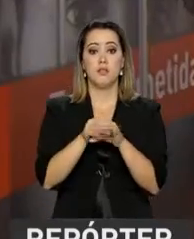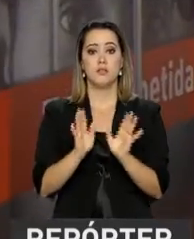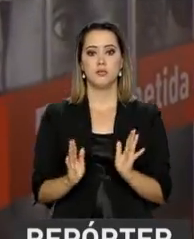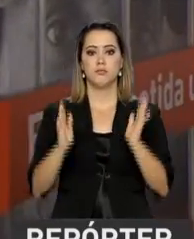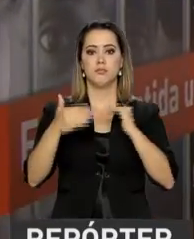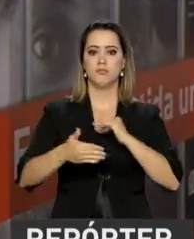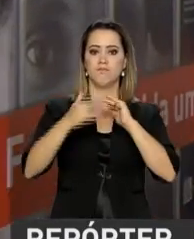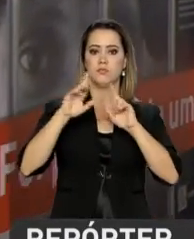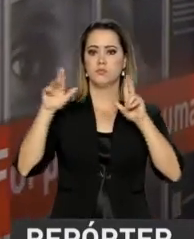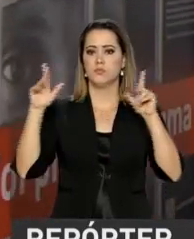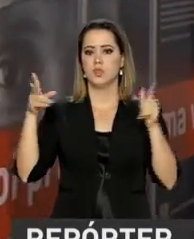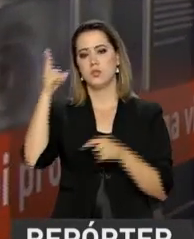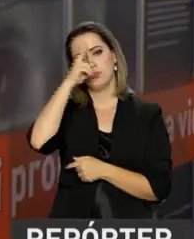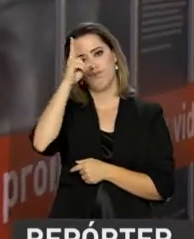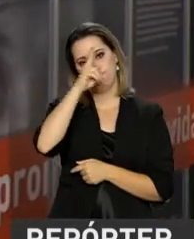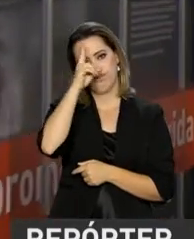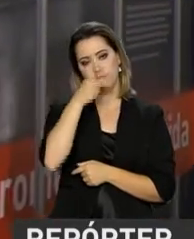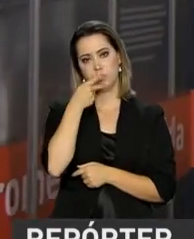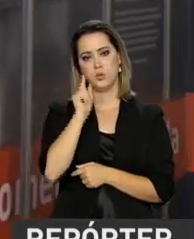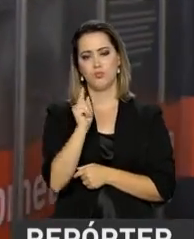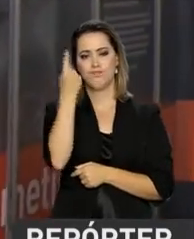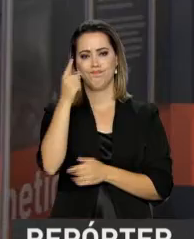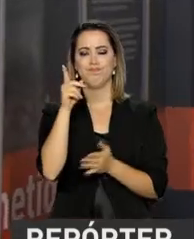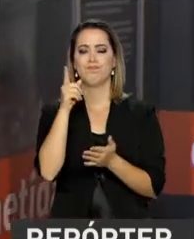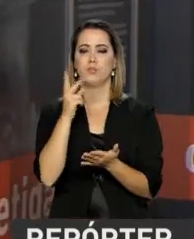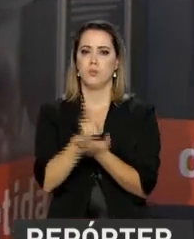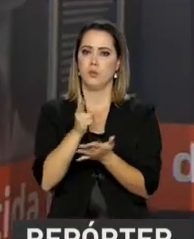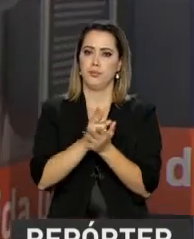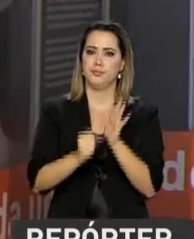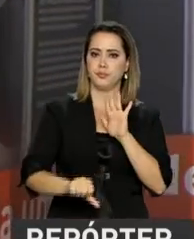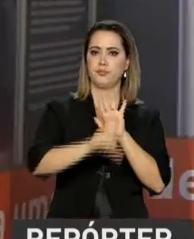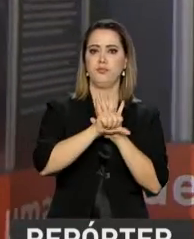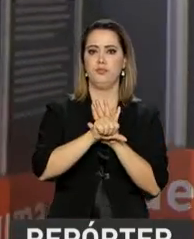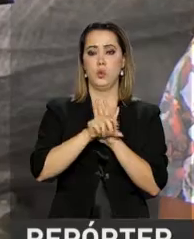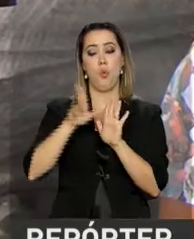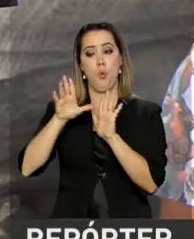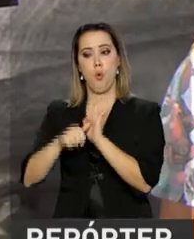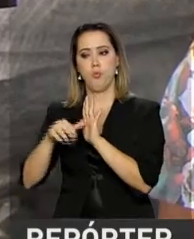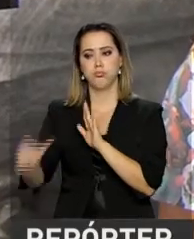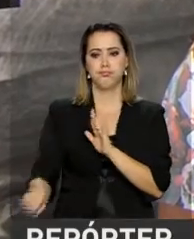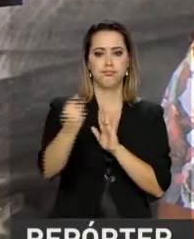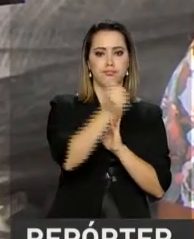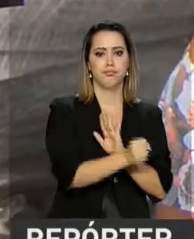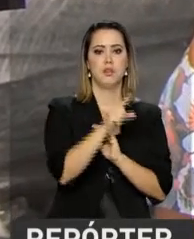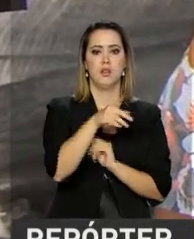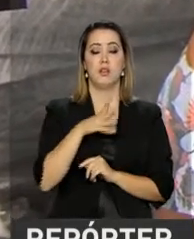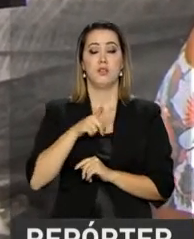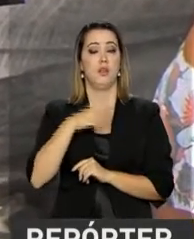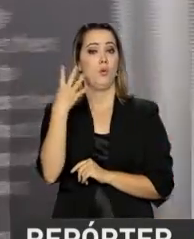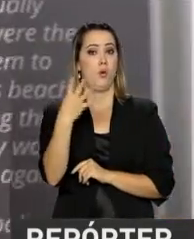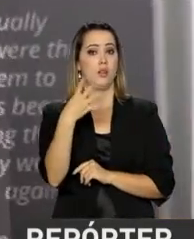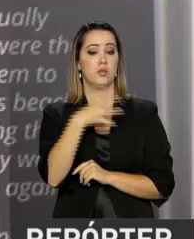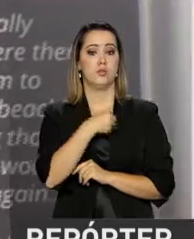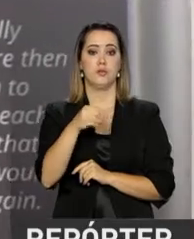diferentes histórias contadas por vítimas de um mesmo crime o tráfico de pessoas verônica que tem quatro filhos disse